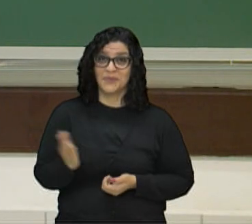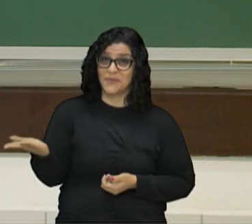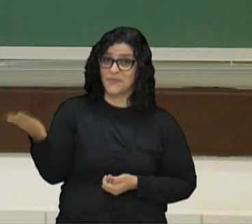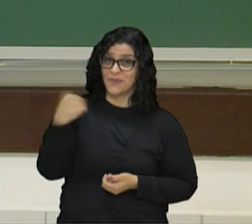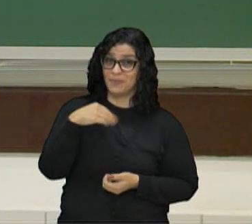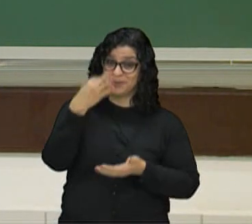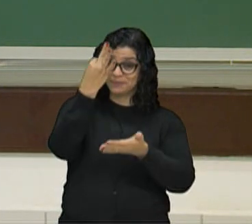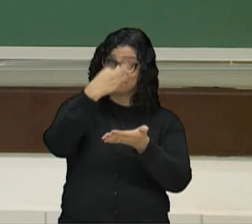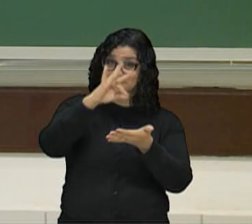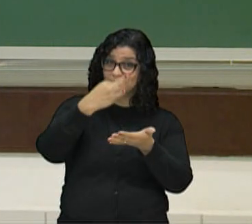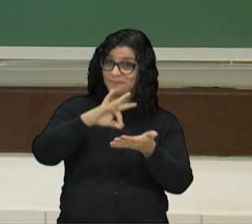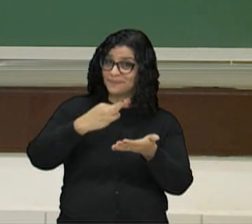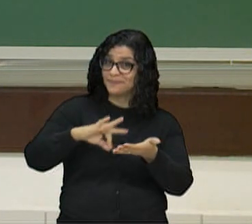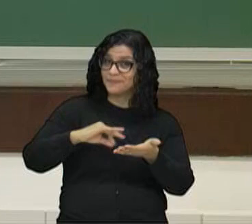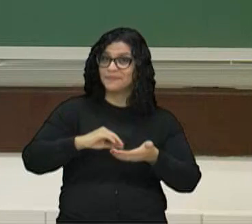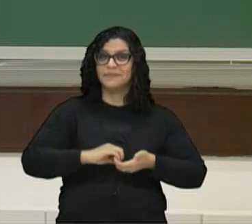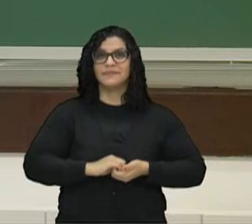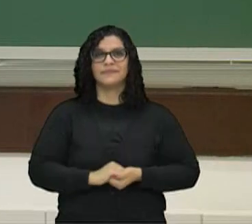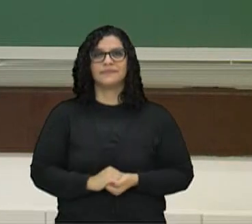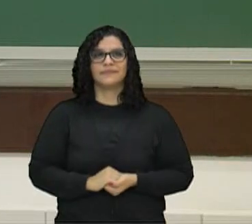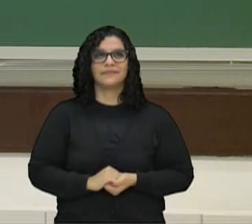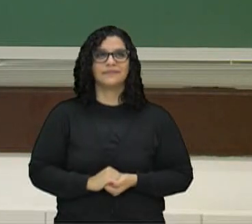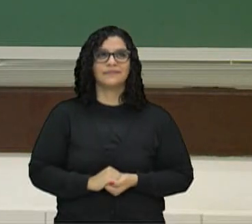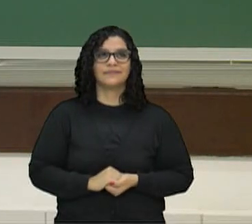Vamos para a correção?